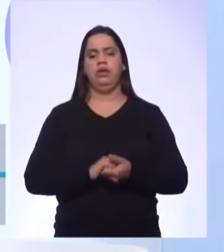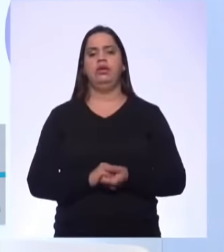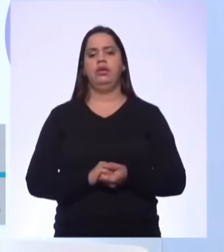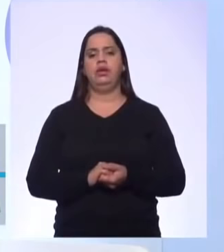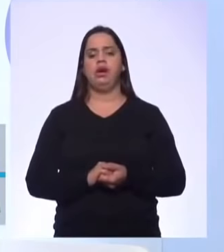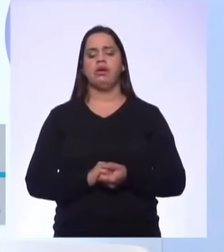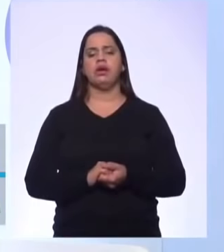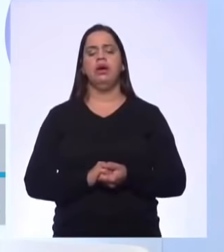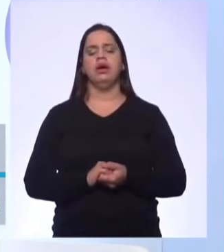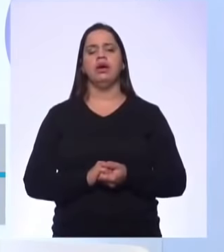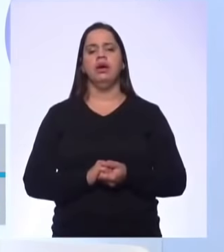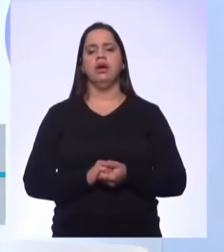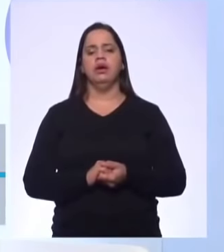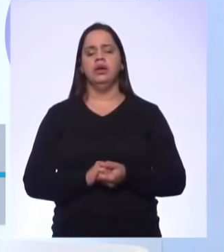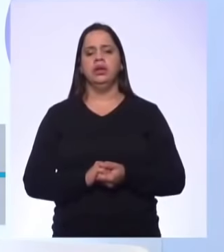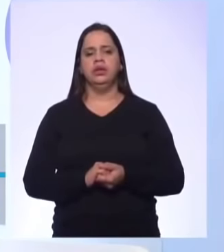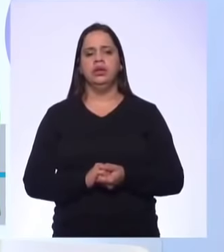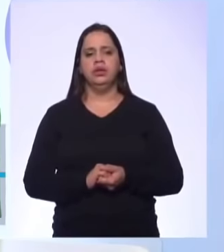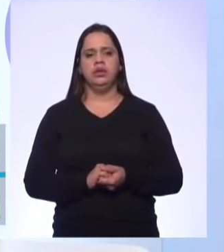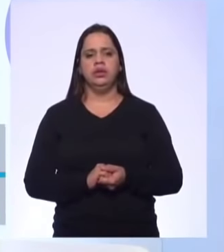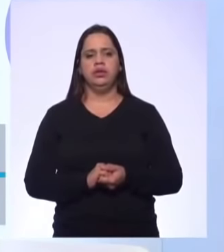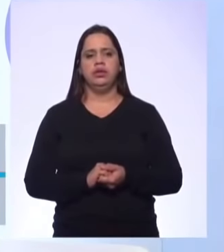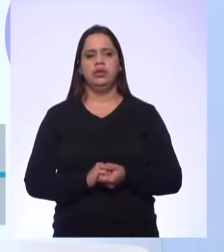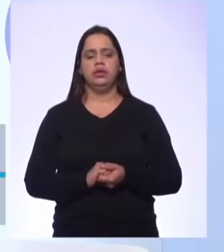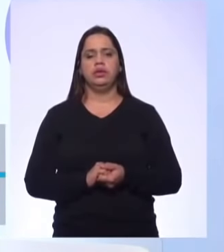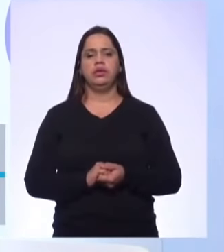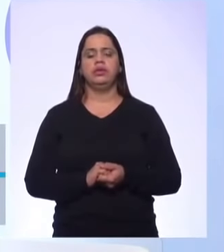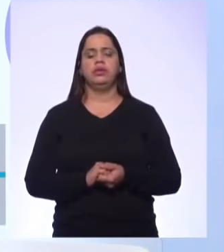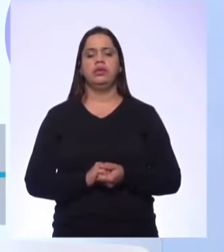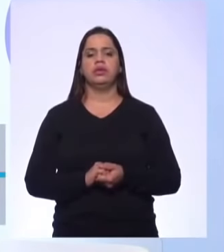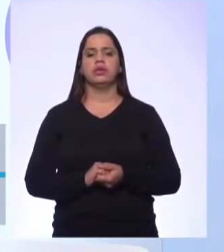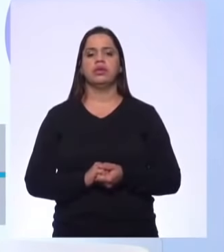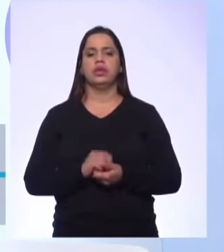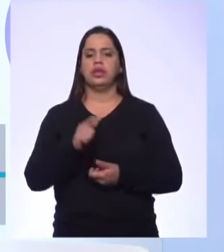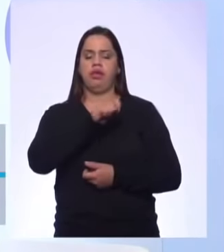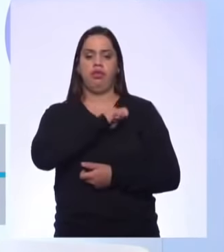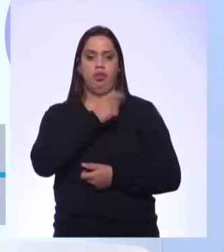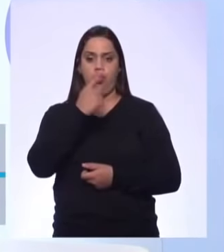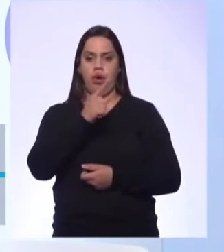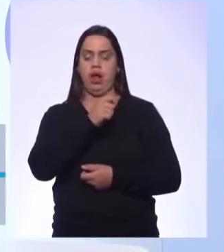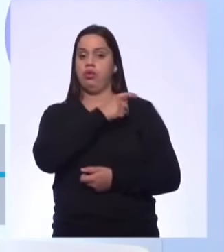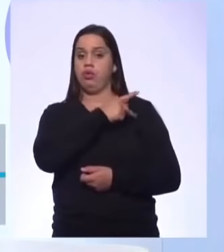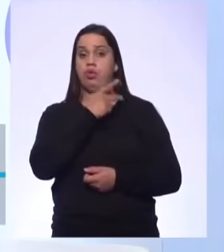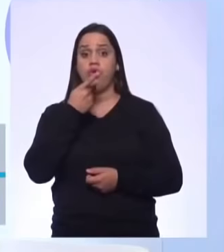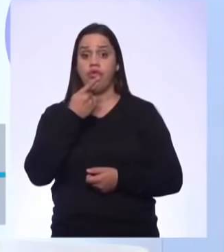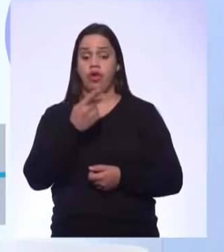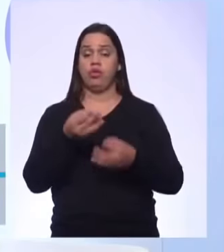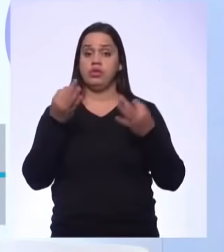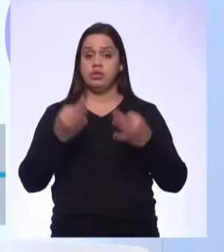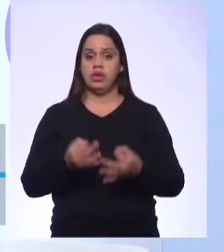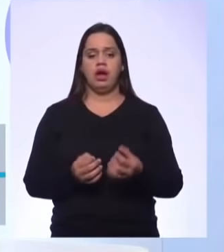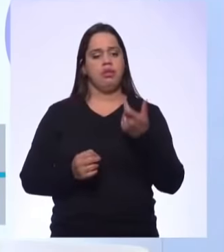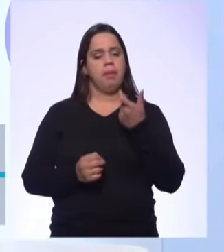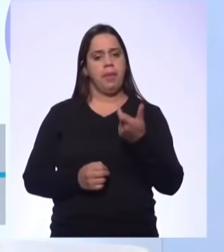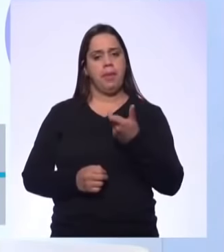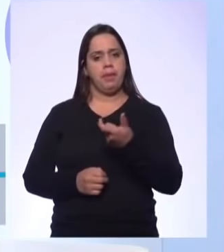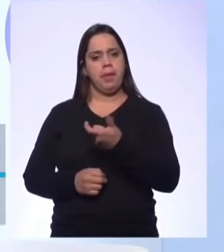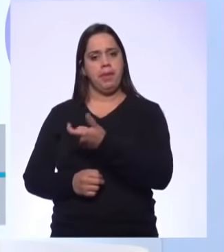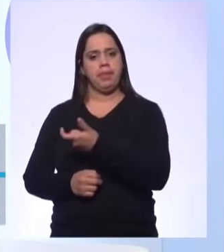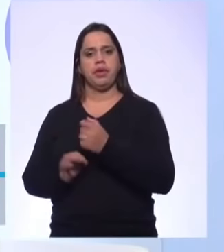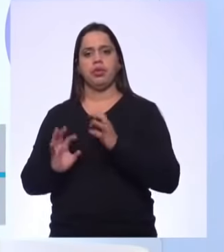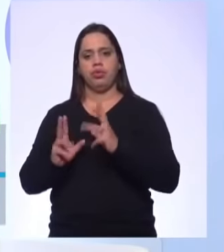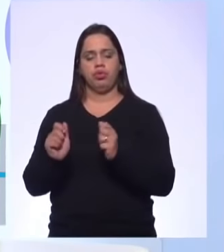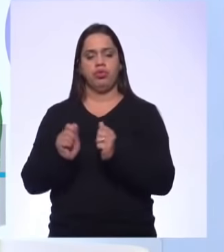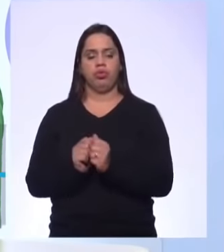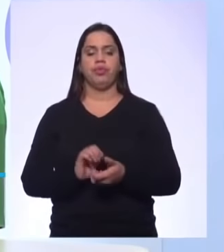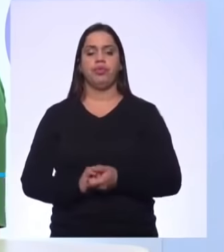o Franklin, ele respondeu do jeito que a gente gosta. Ele colocou considered, part, organism, human. Então, ele já colocou todas de uma vez aí. A Rebeca,